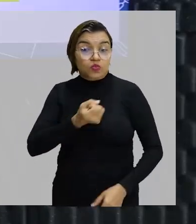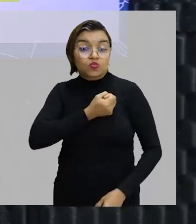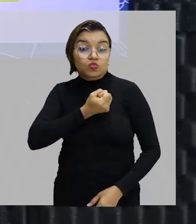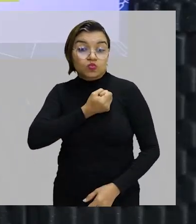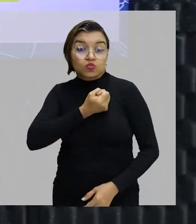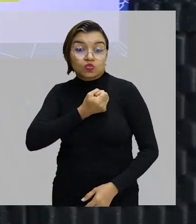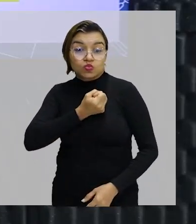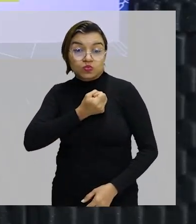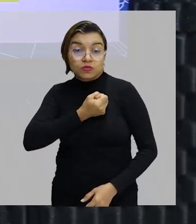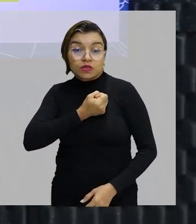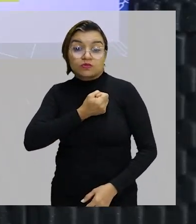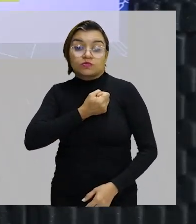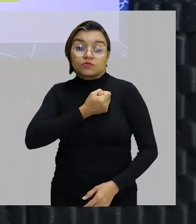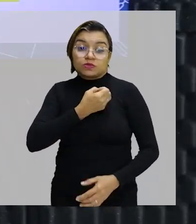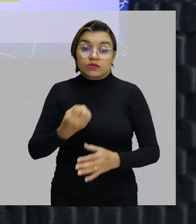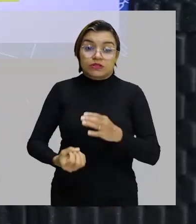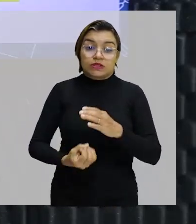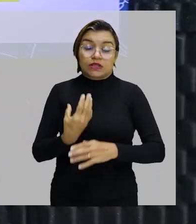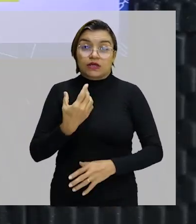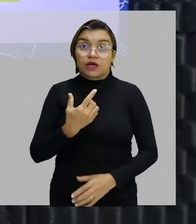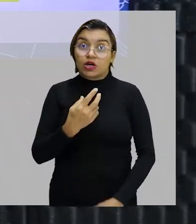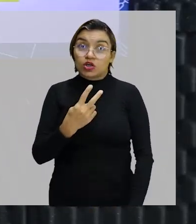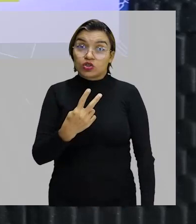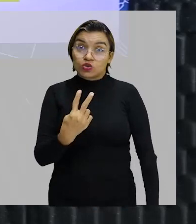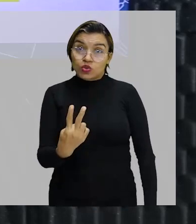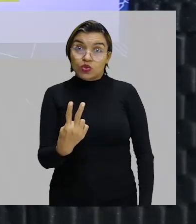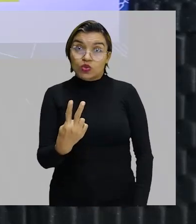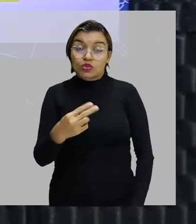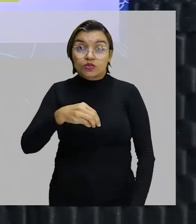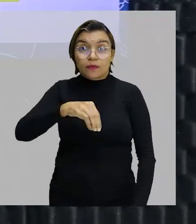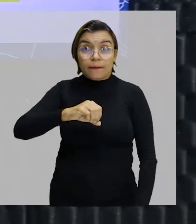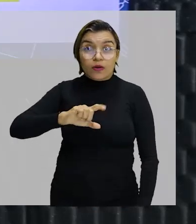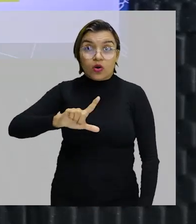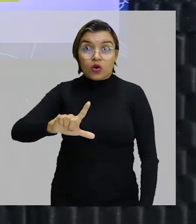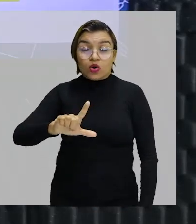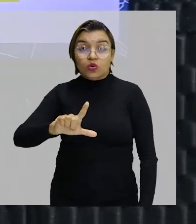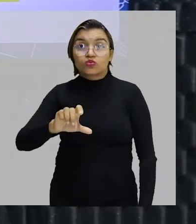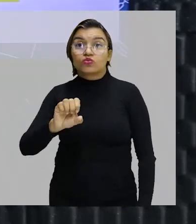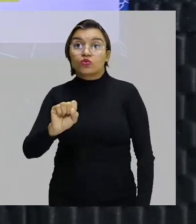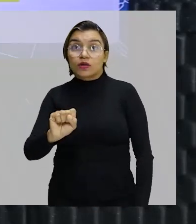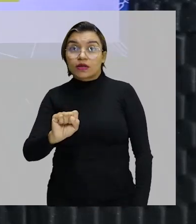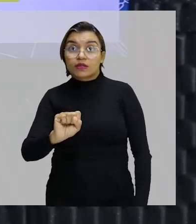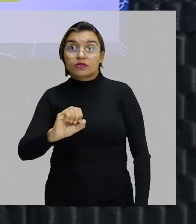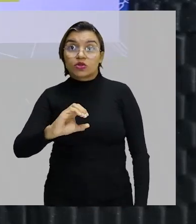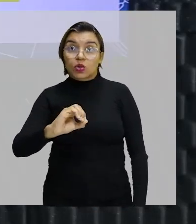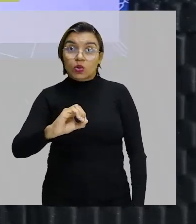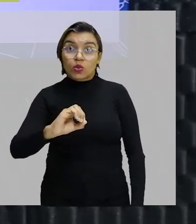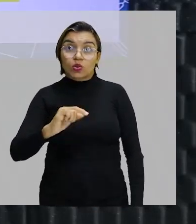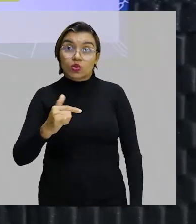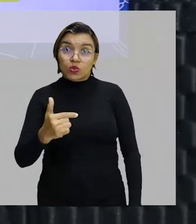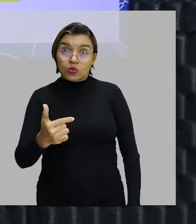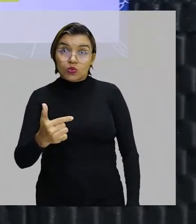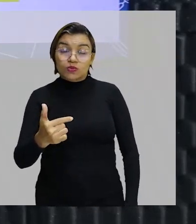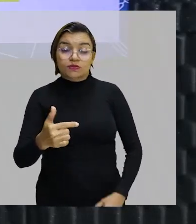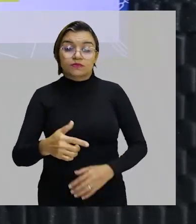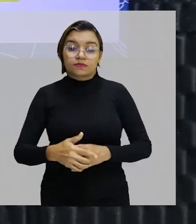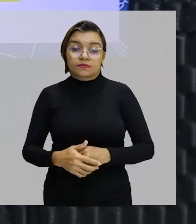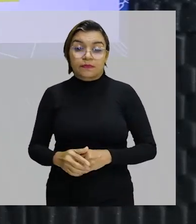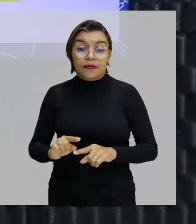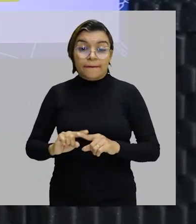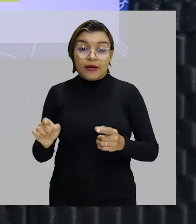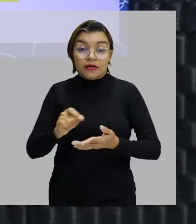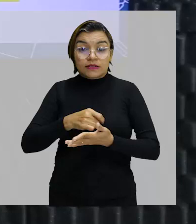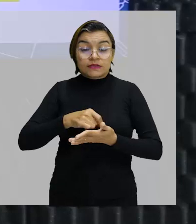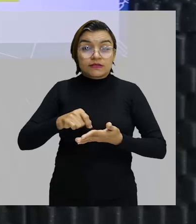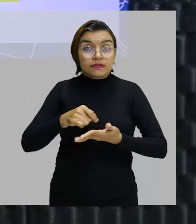vai produzir 2 mols do SO2. 2 mols, só que eu não vou mais escrever